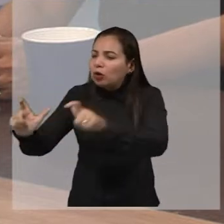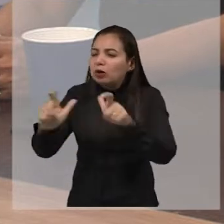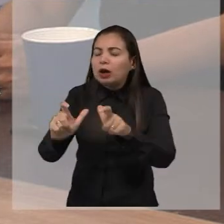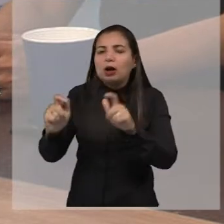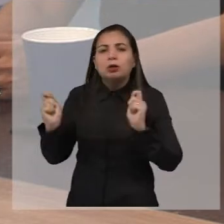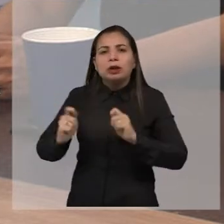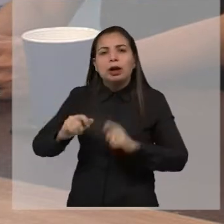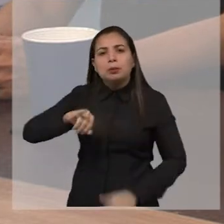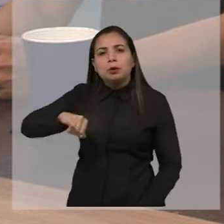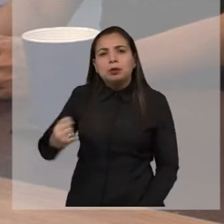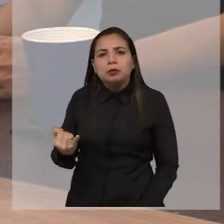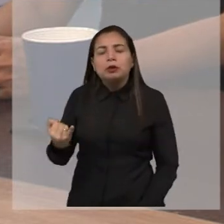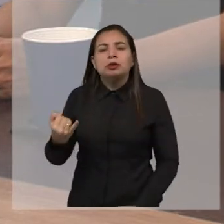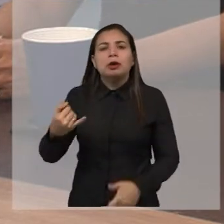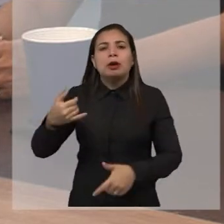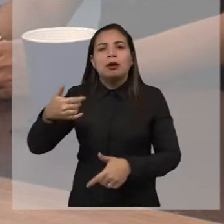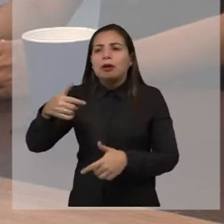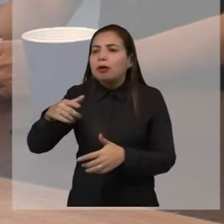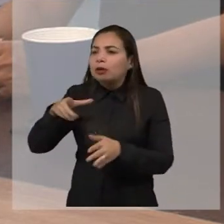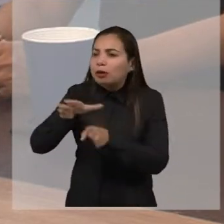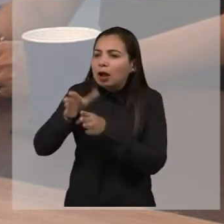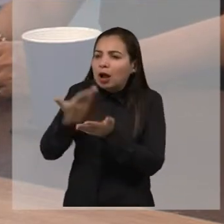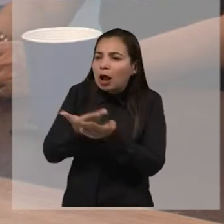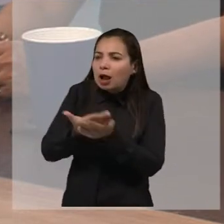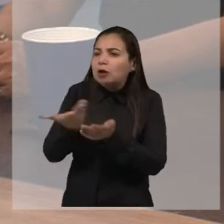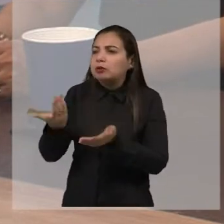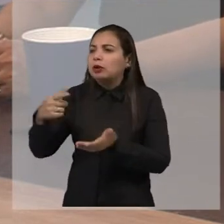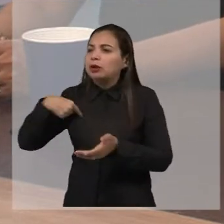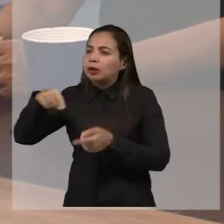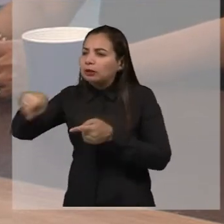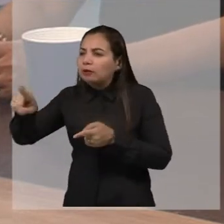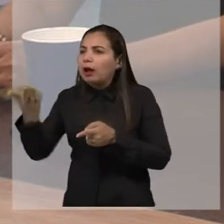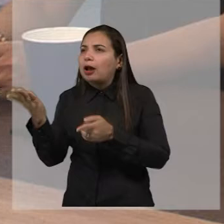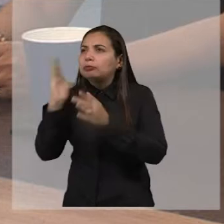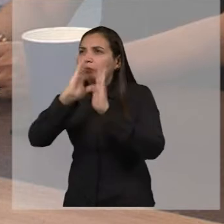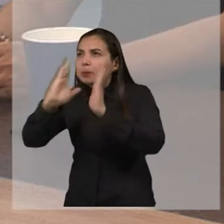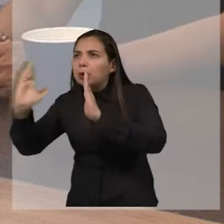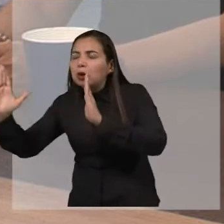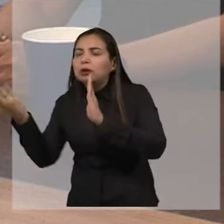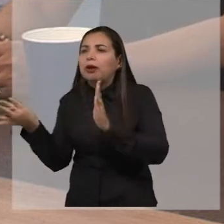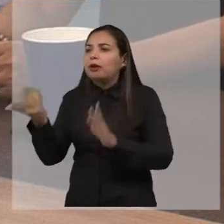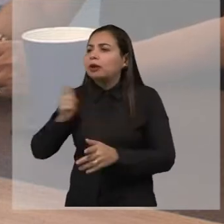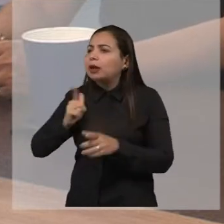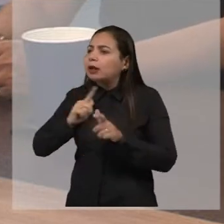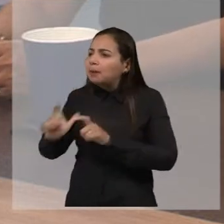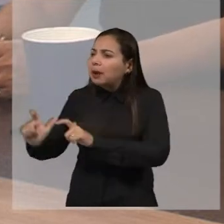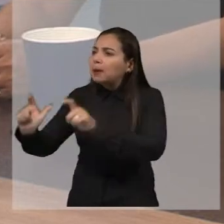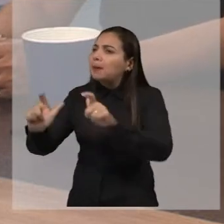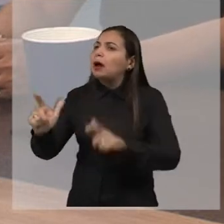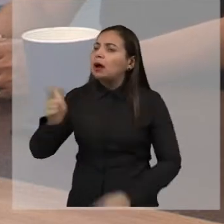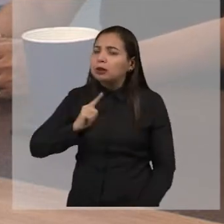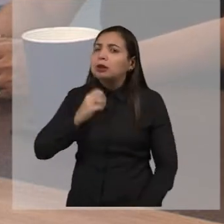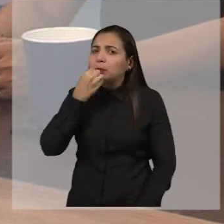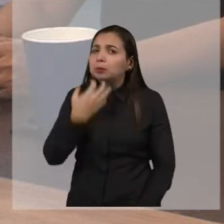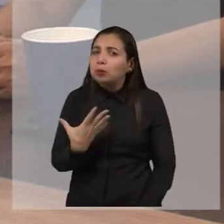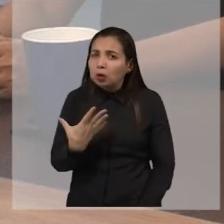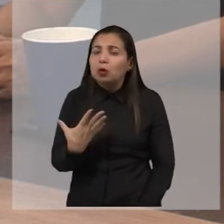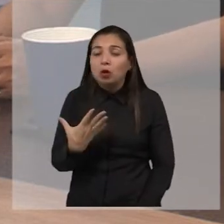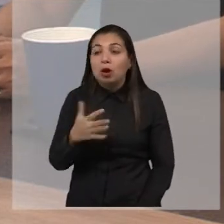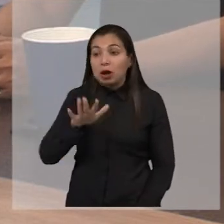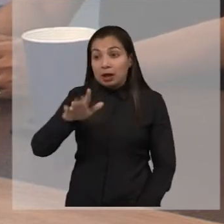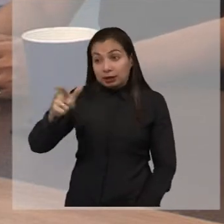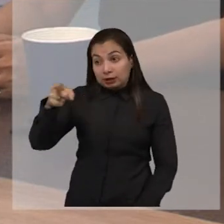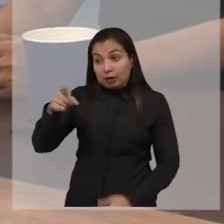geral, pelo que eu conheço deles, eles não têm essas condições. Né? Eles estão todos com sua capacidade,